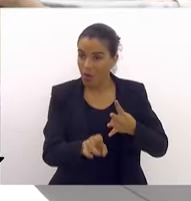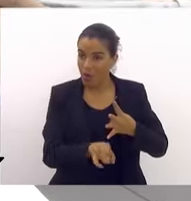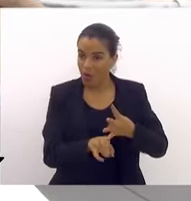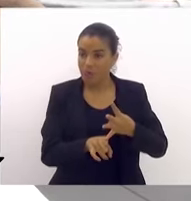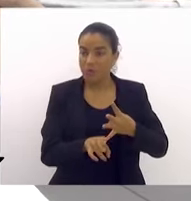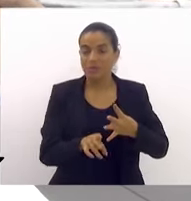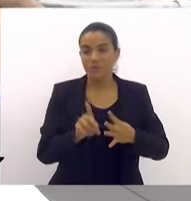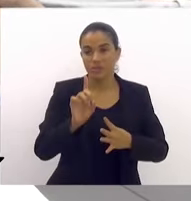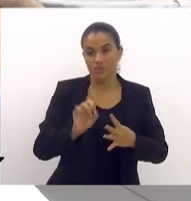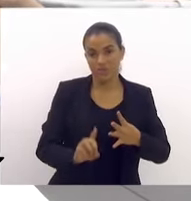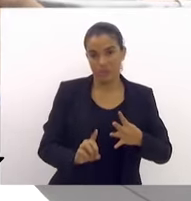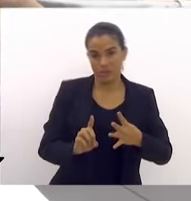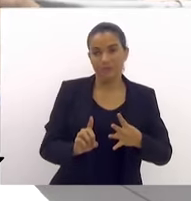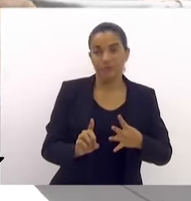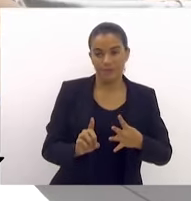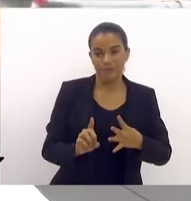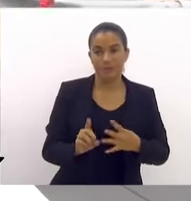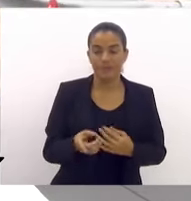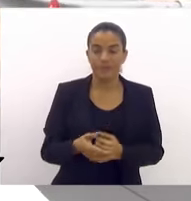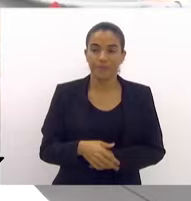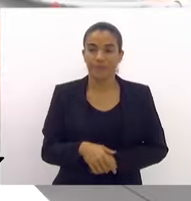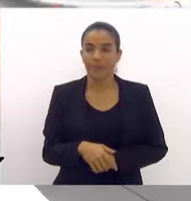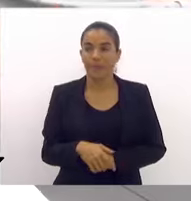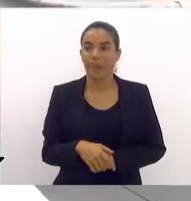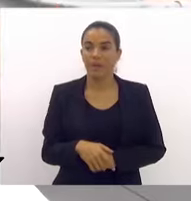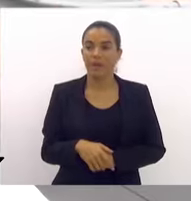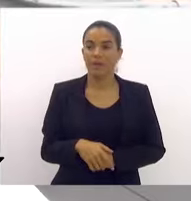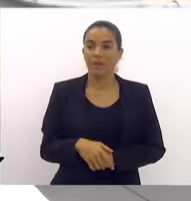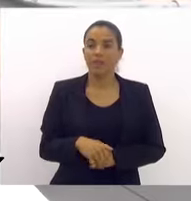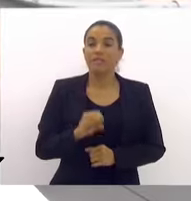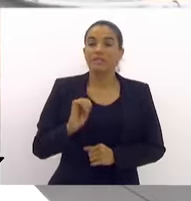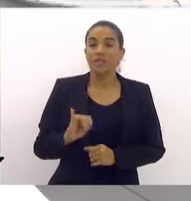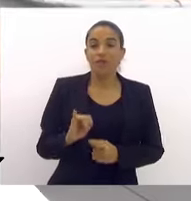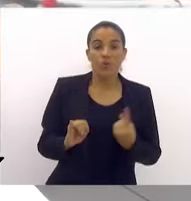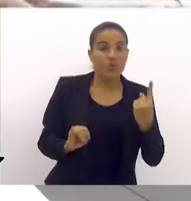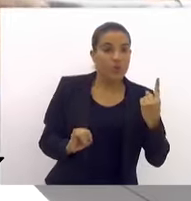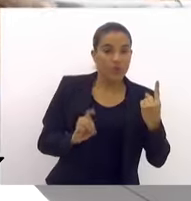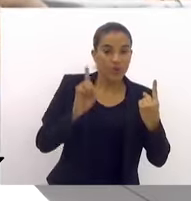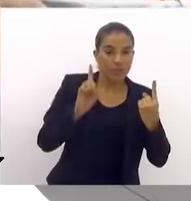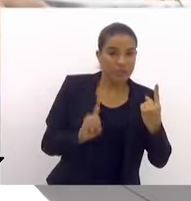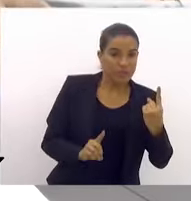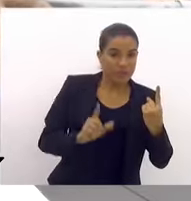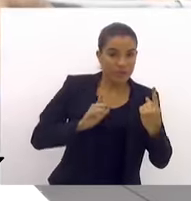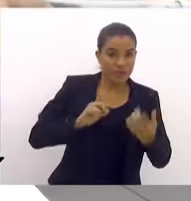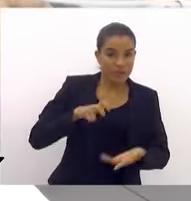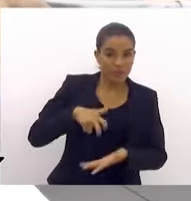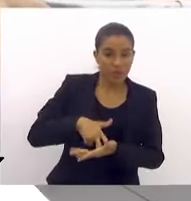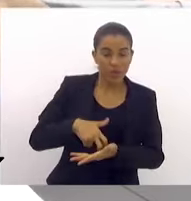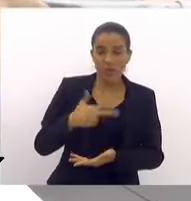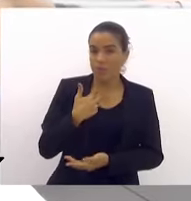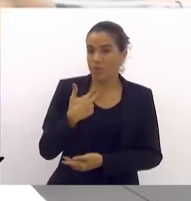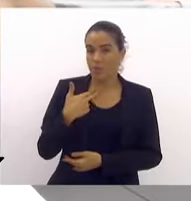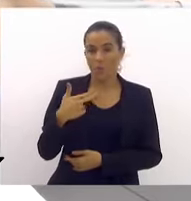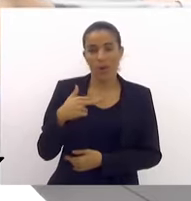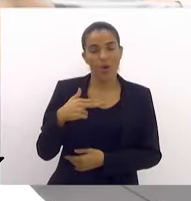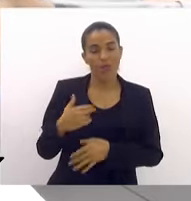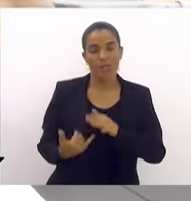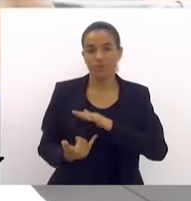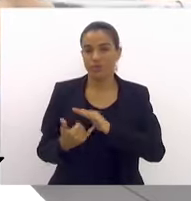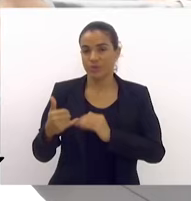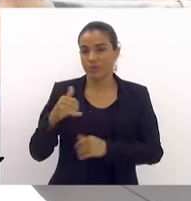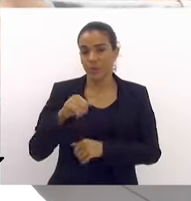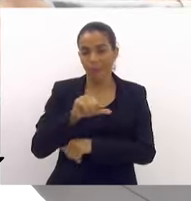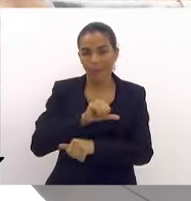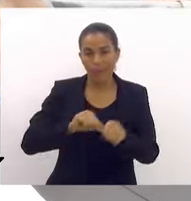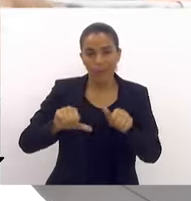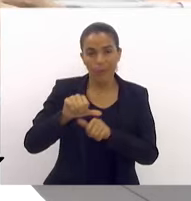de denunciado por uma entidade A, B ou C. Se algum diretor tivesse sido condenado, não pode ser de utilidade pública. E também eu